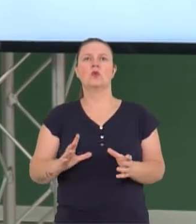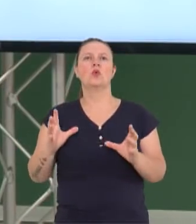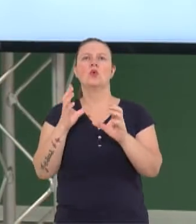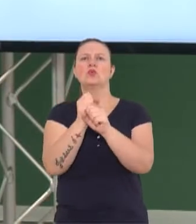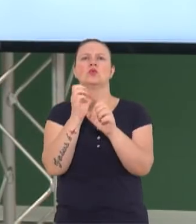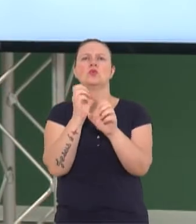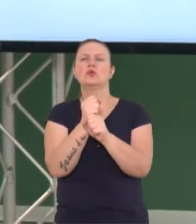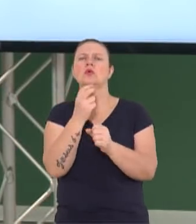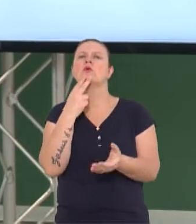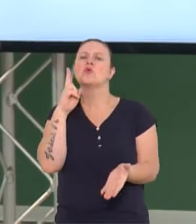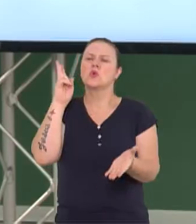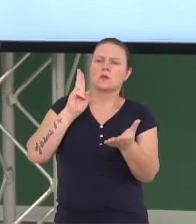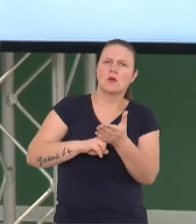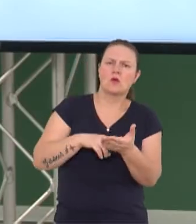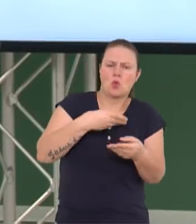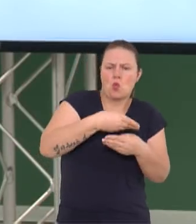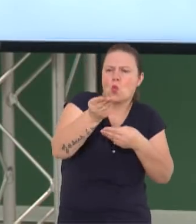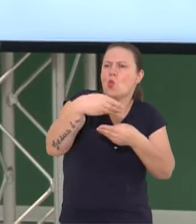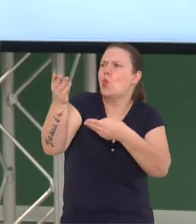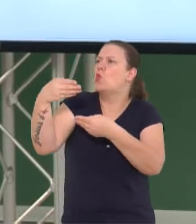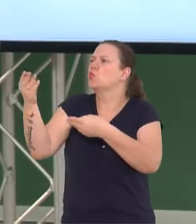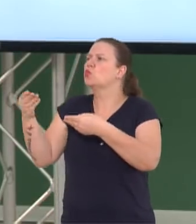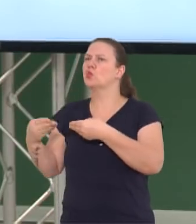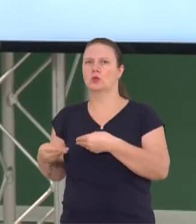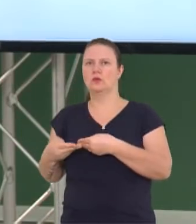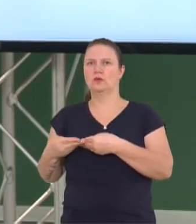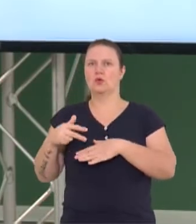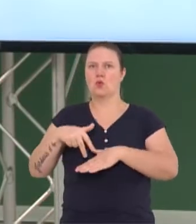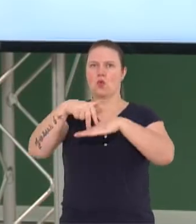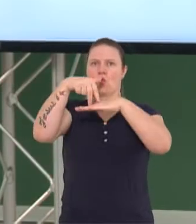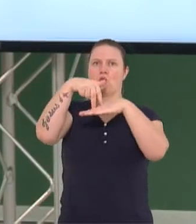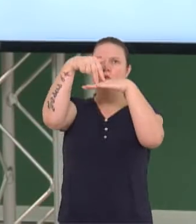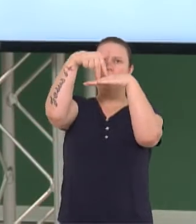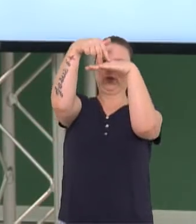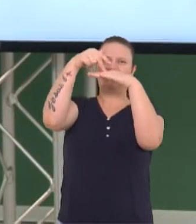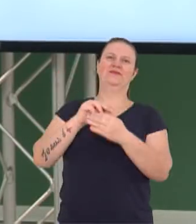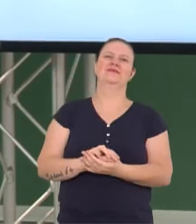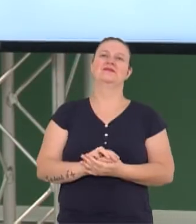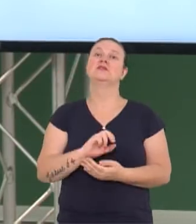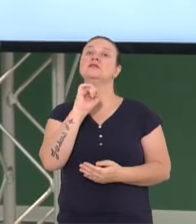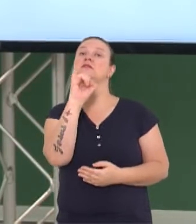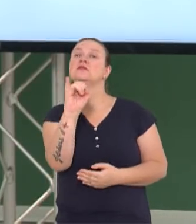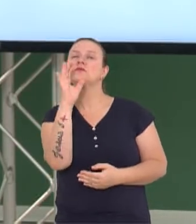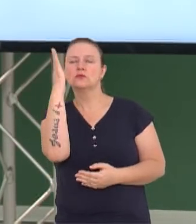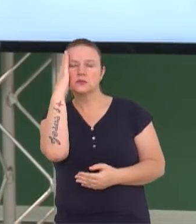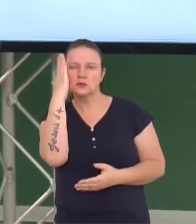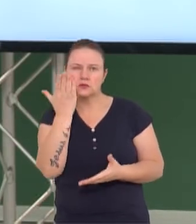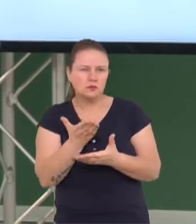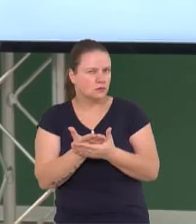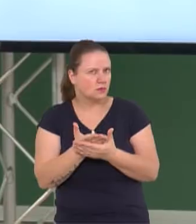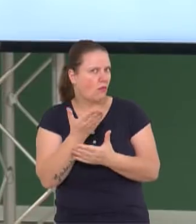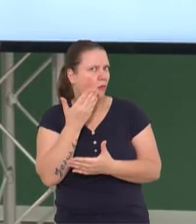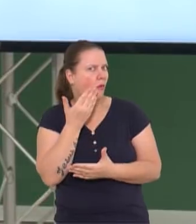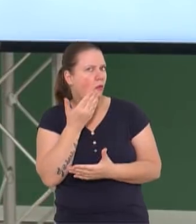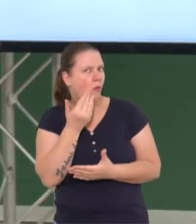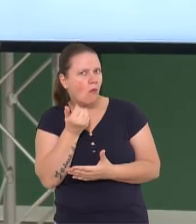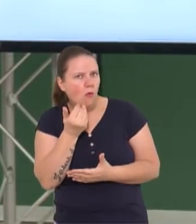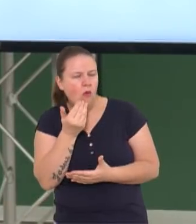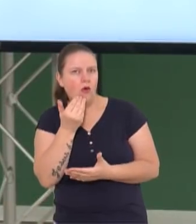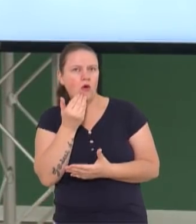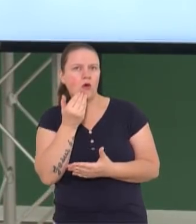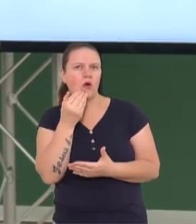cartas distribuídas nos outros andares? Vamos lá? Se você acha mais fácil,